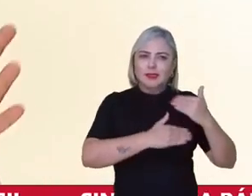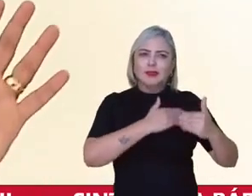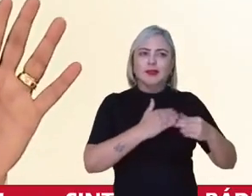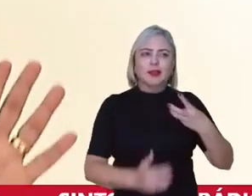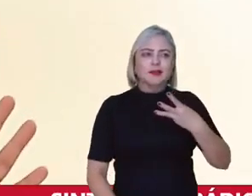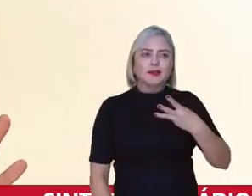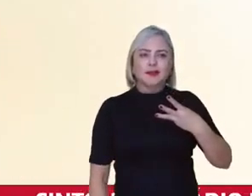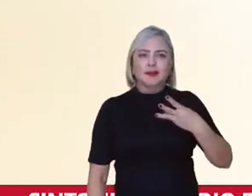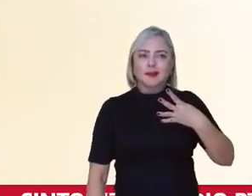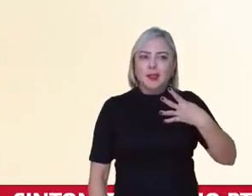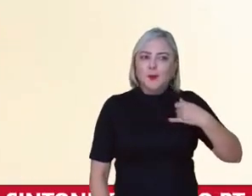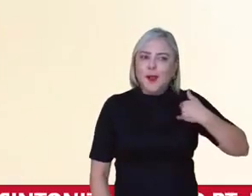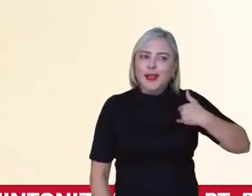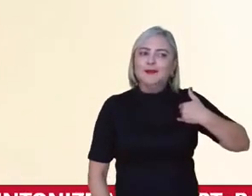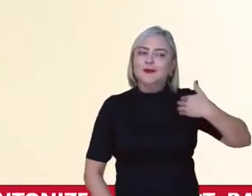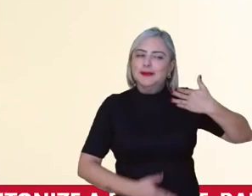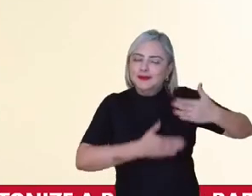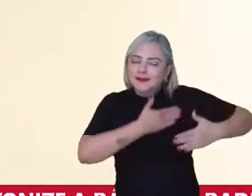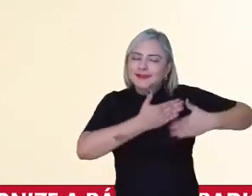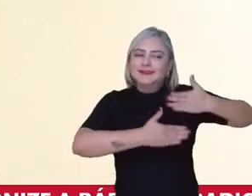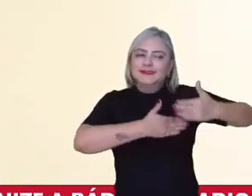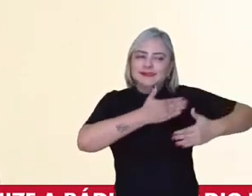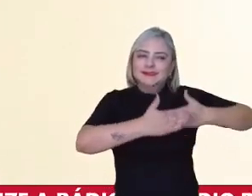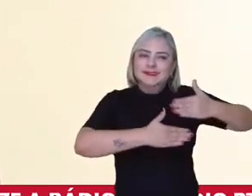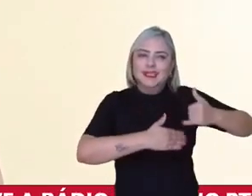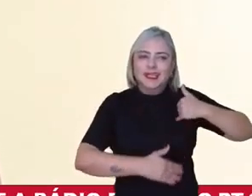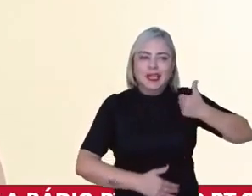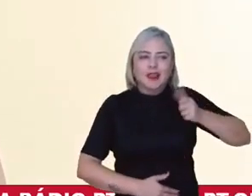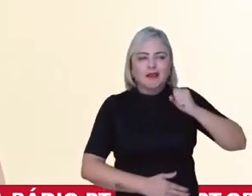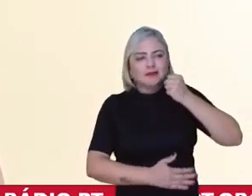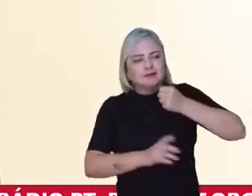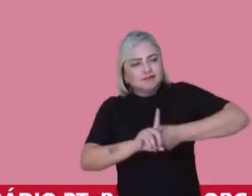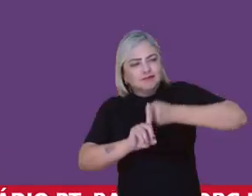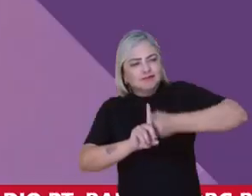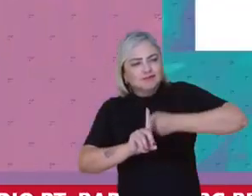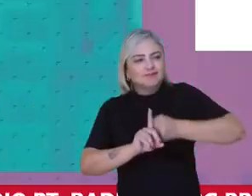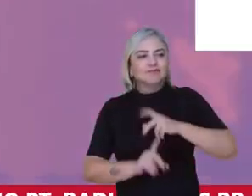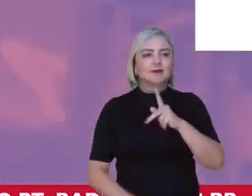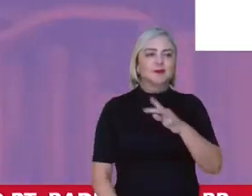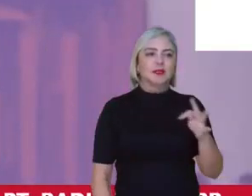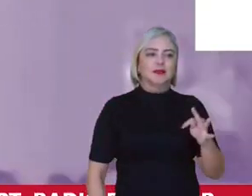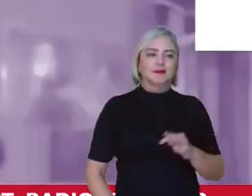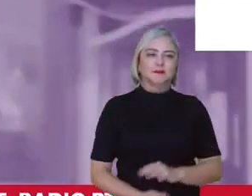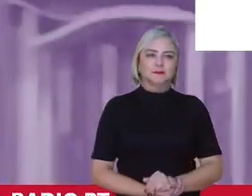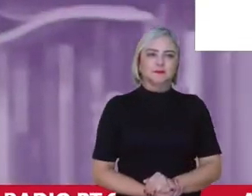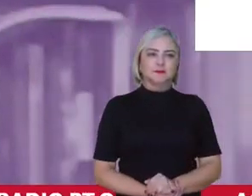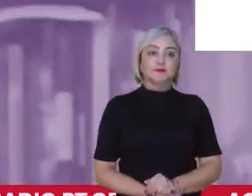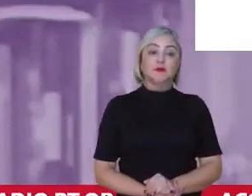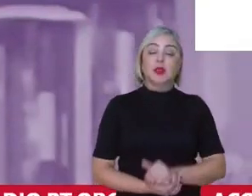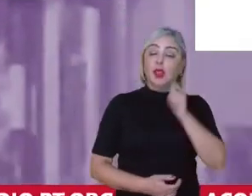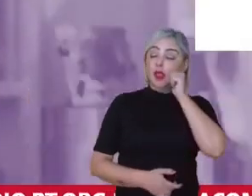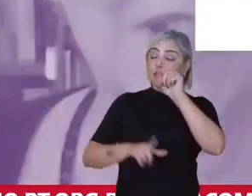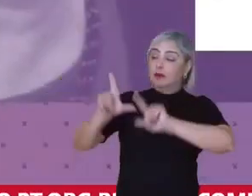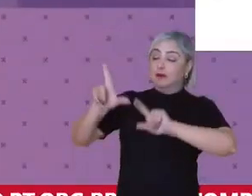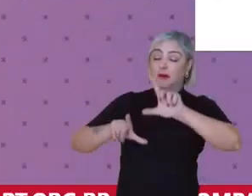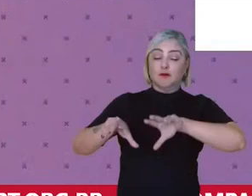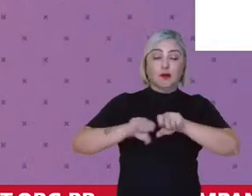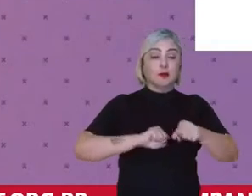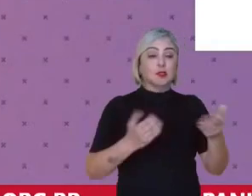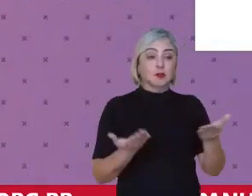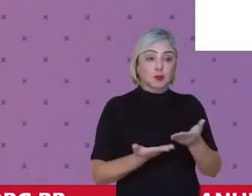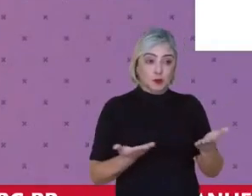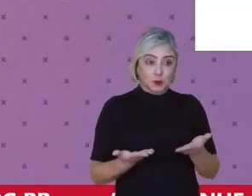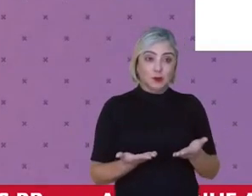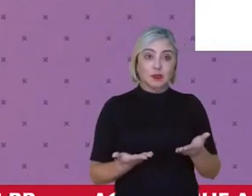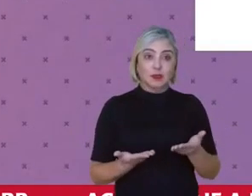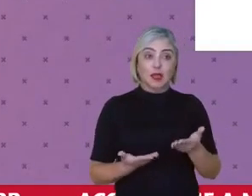meus 34 anos, desde os 15 anos militando no PT. O TV Elas por Elas Formação de hoje fica por